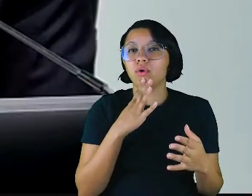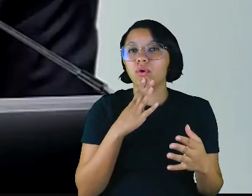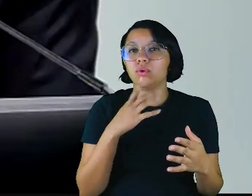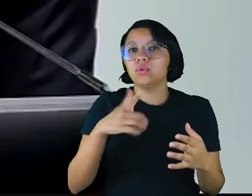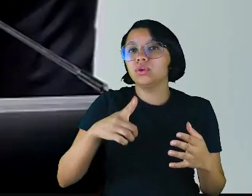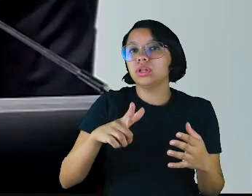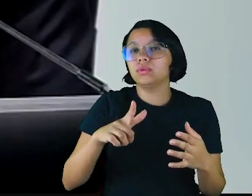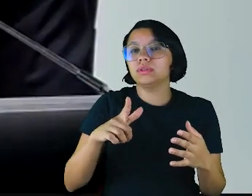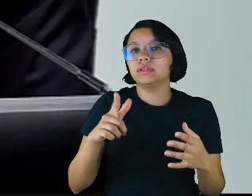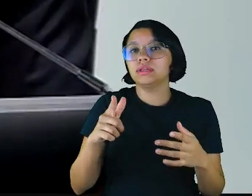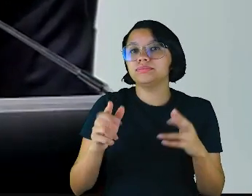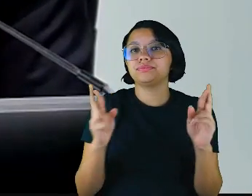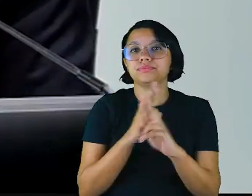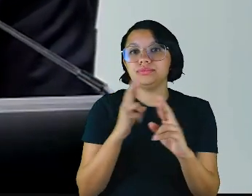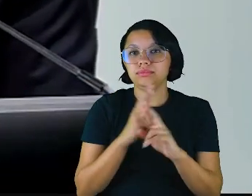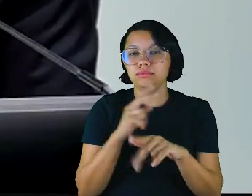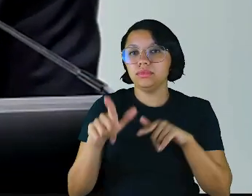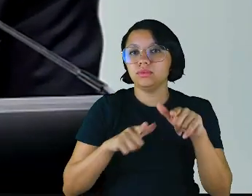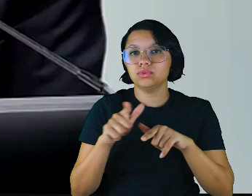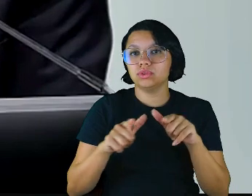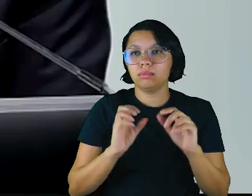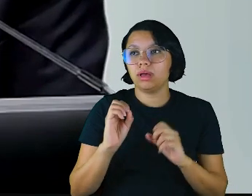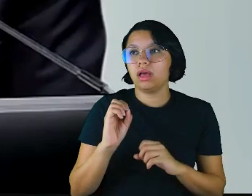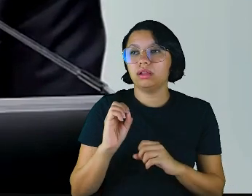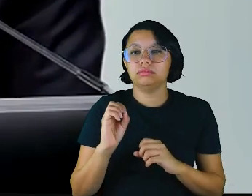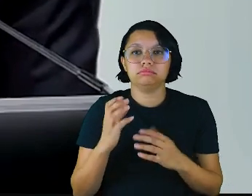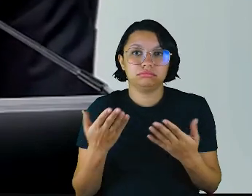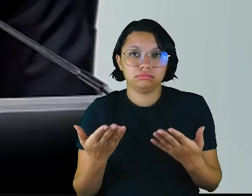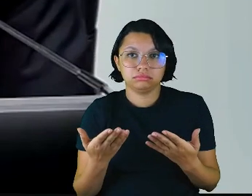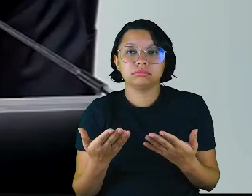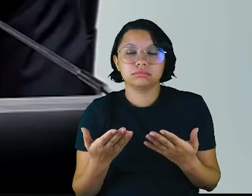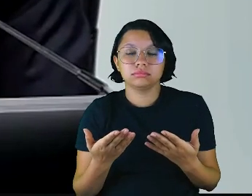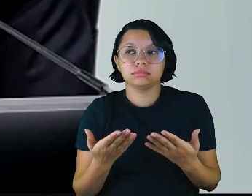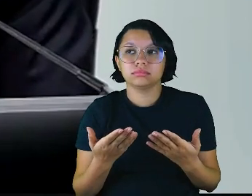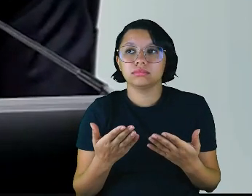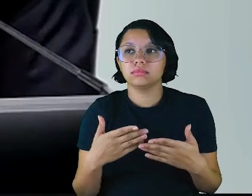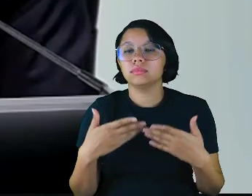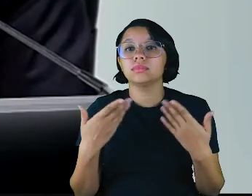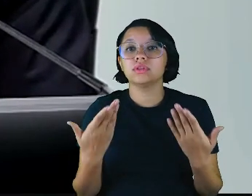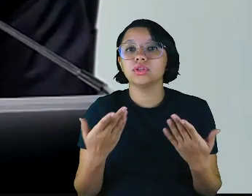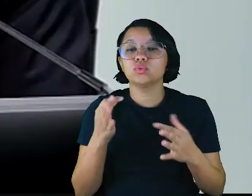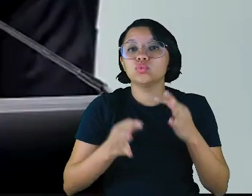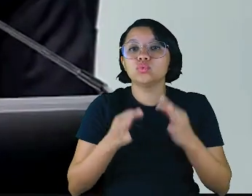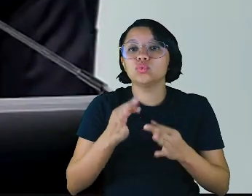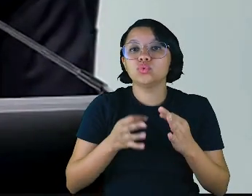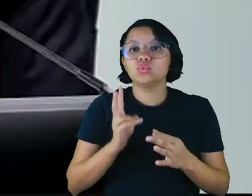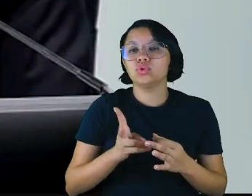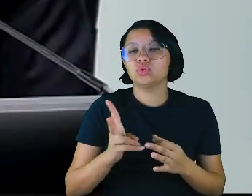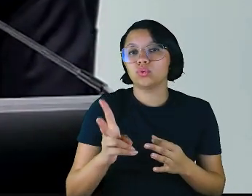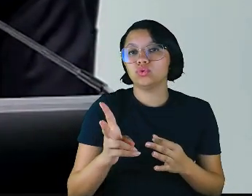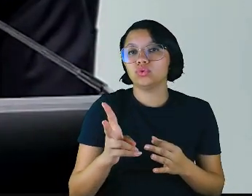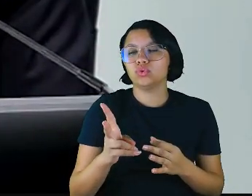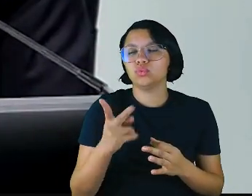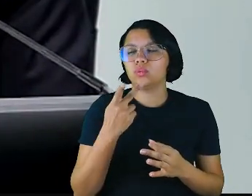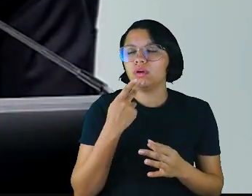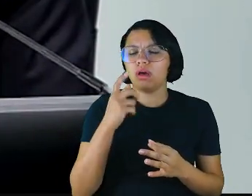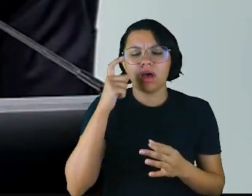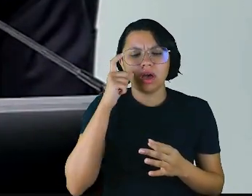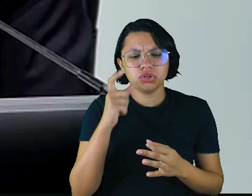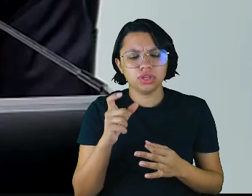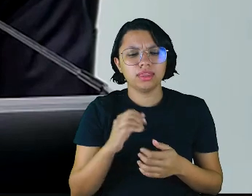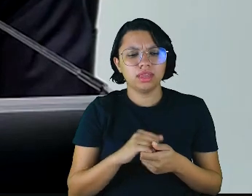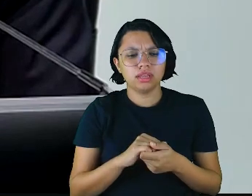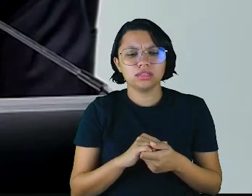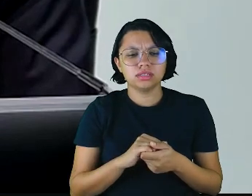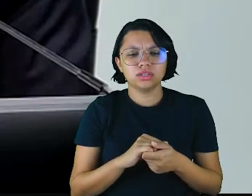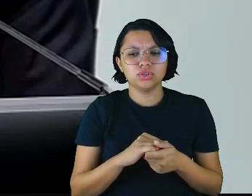reconheceu que não há vínculo de emprego, houve prestação de serviço. Então, tanto é que aí o juiz continua aqui, achei isso muito interessante.